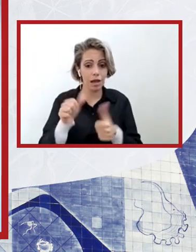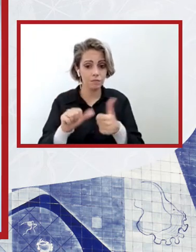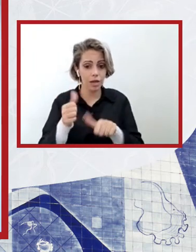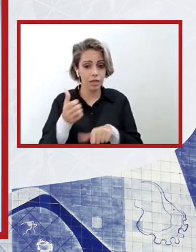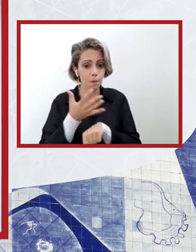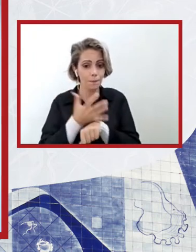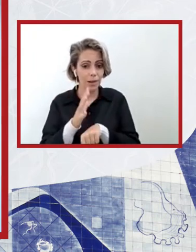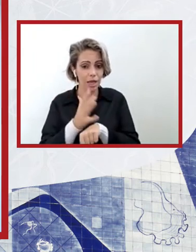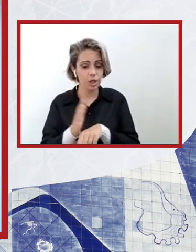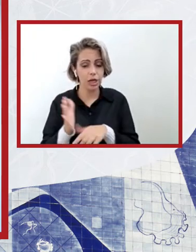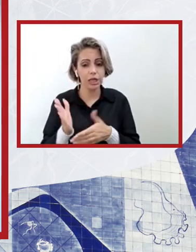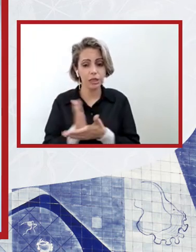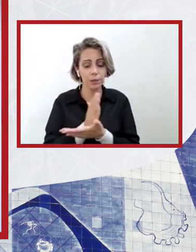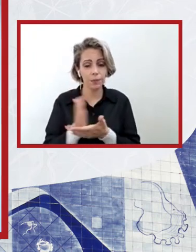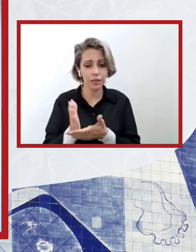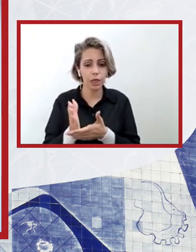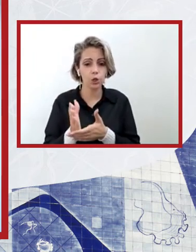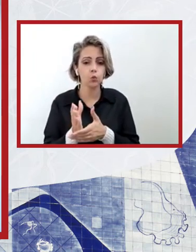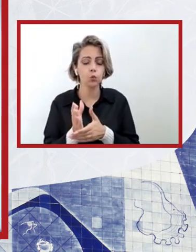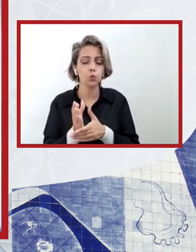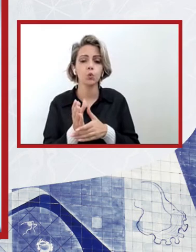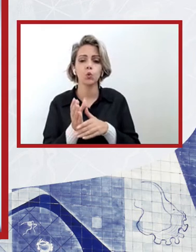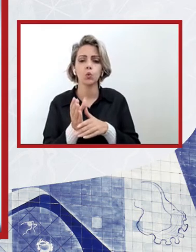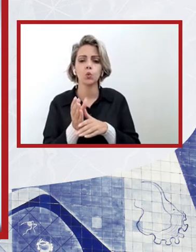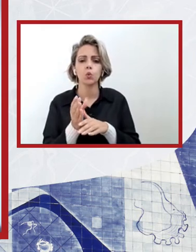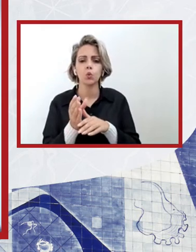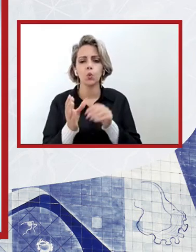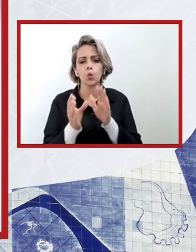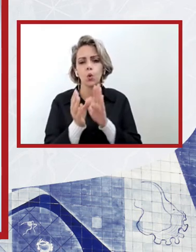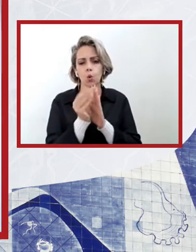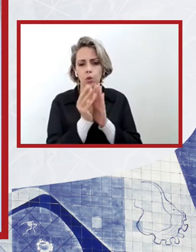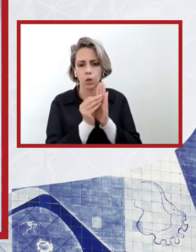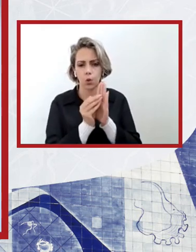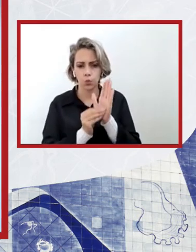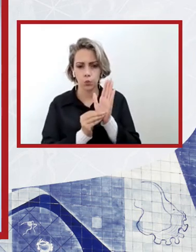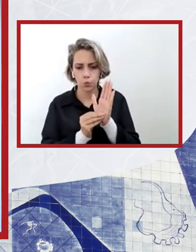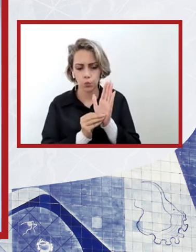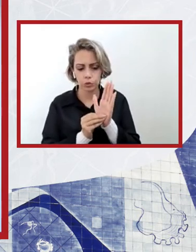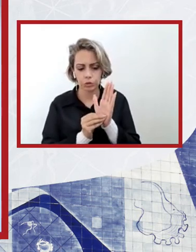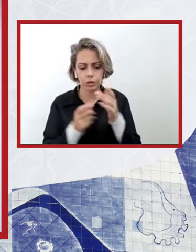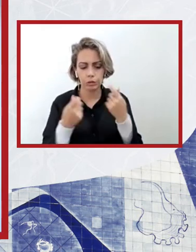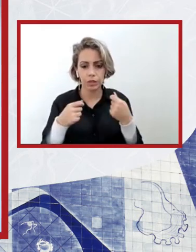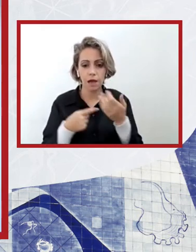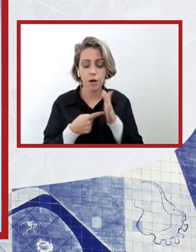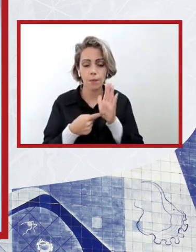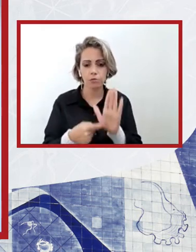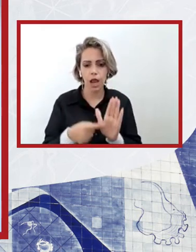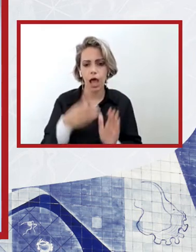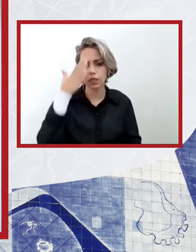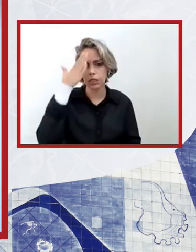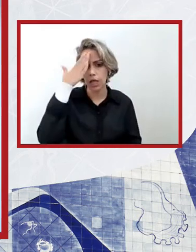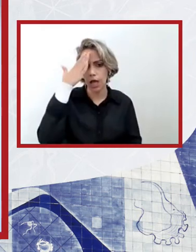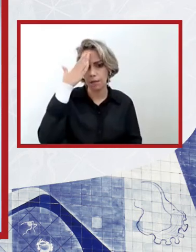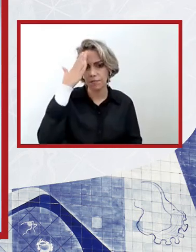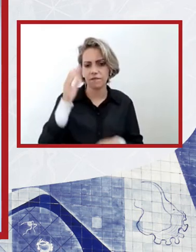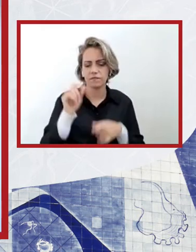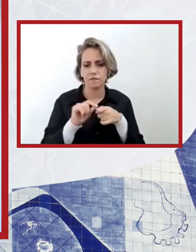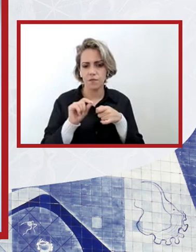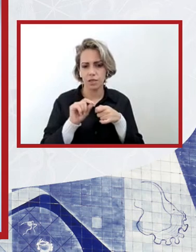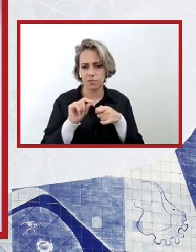conteúdo, onde ele tinha que mostrar ali que ele sabe fazer,